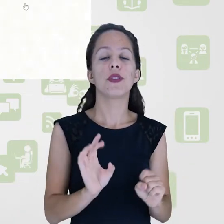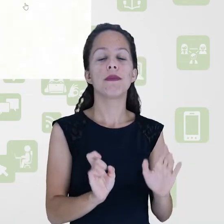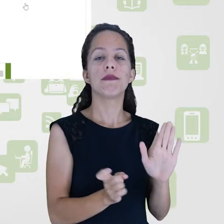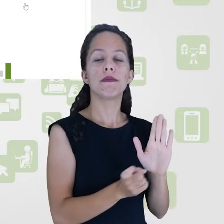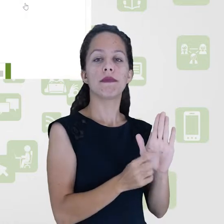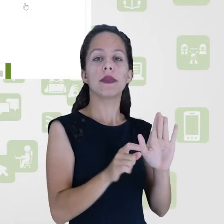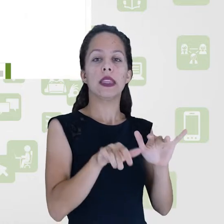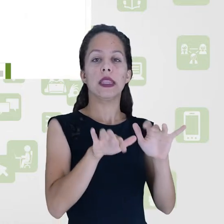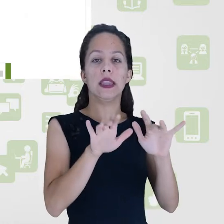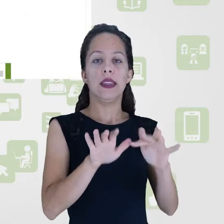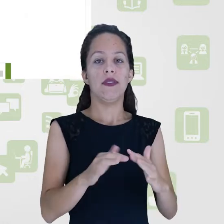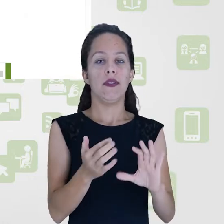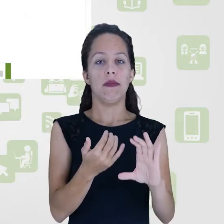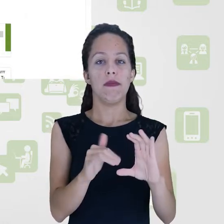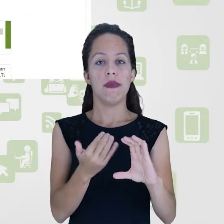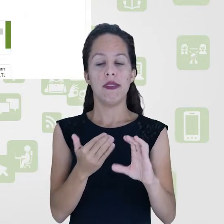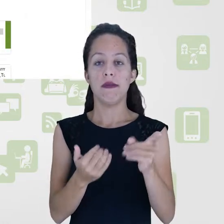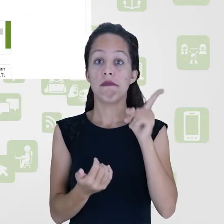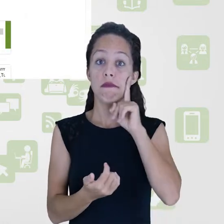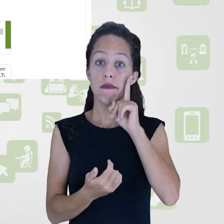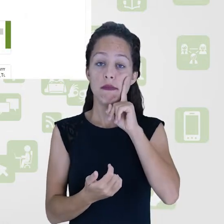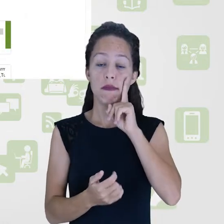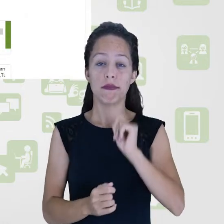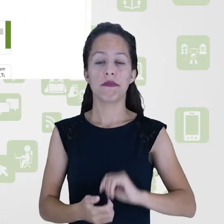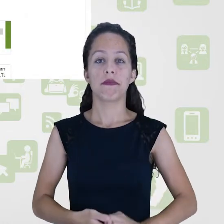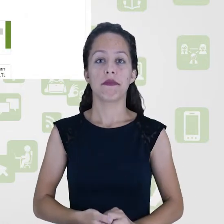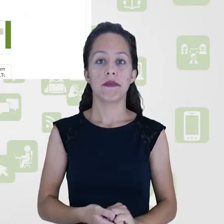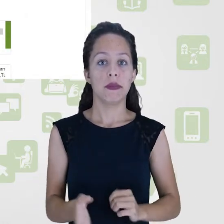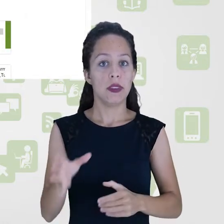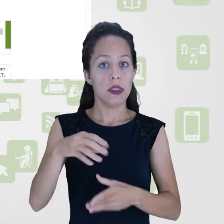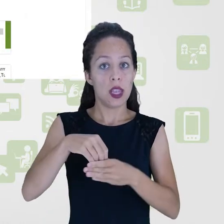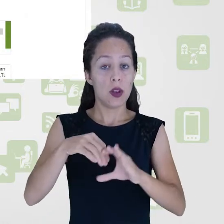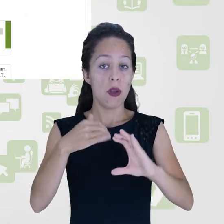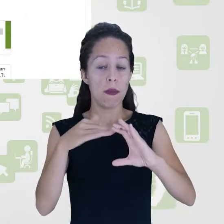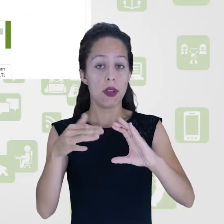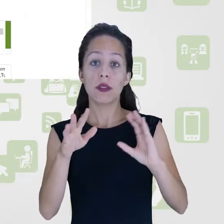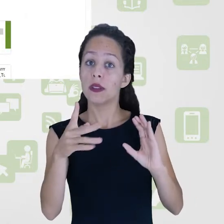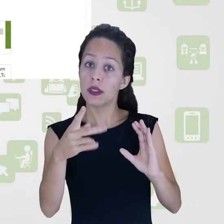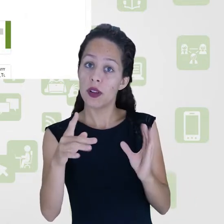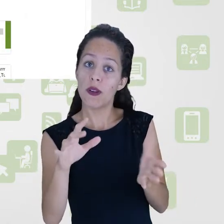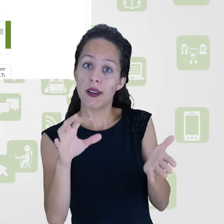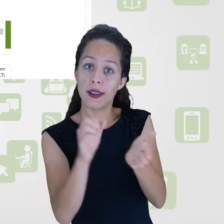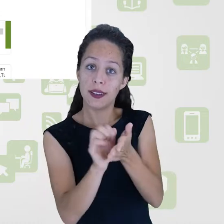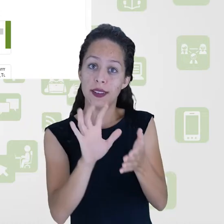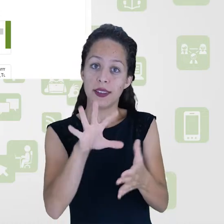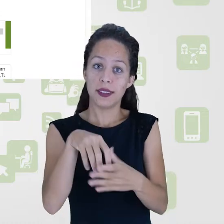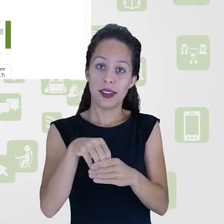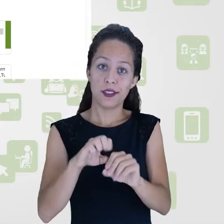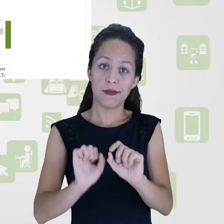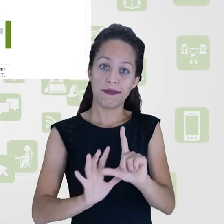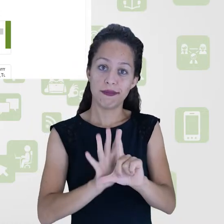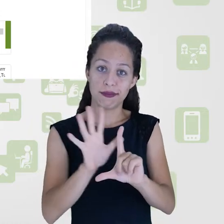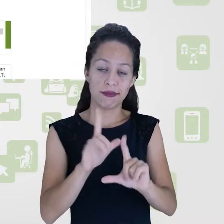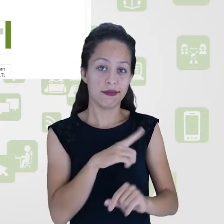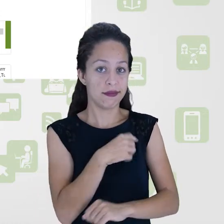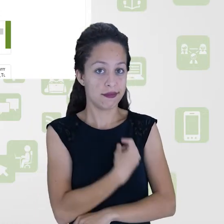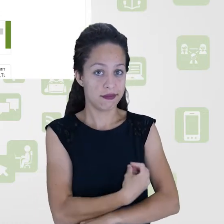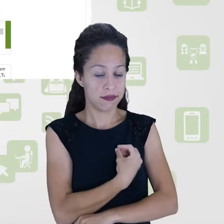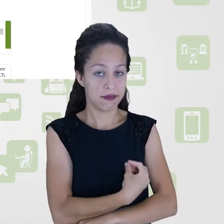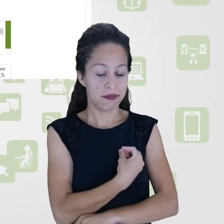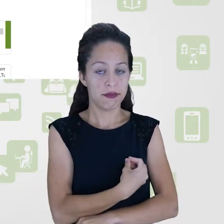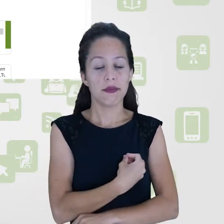escrever e-mail. E aí, observe que o e-mail que consta é o seu e-mail cadastrado no ambiente virtual.